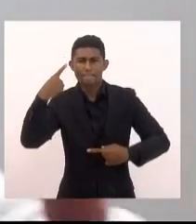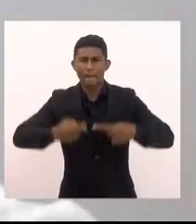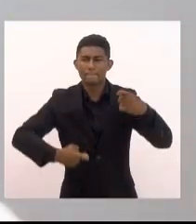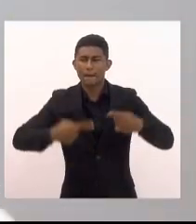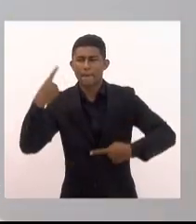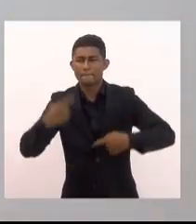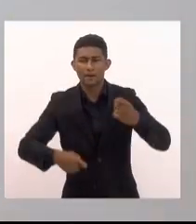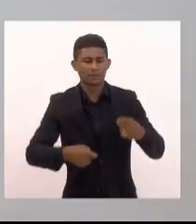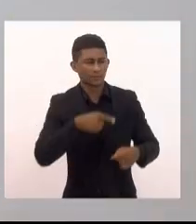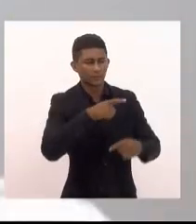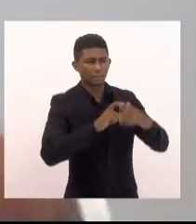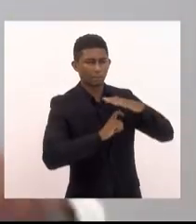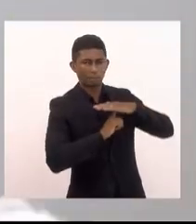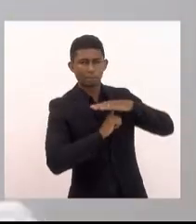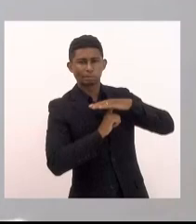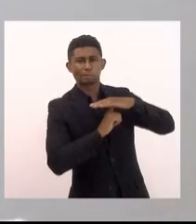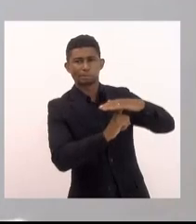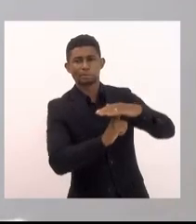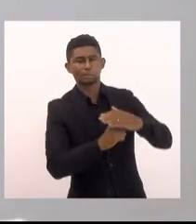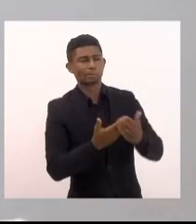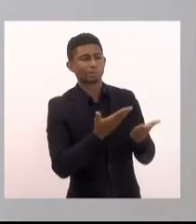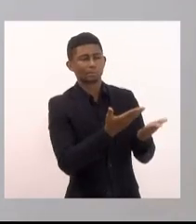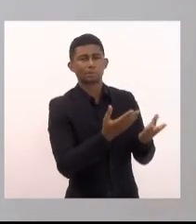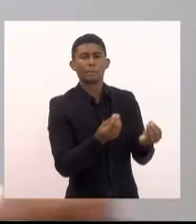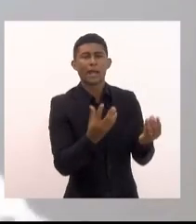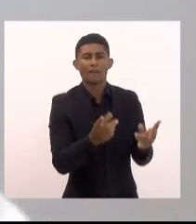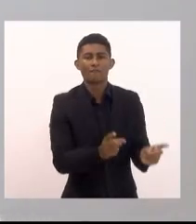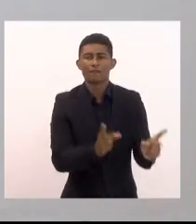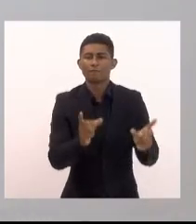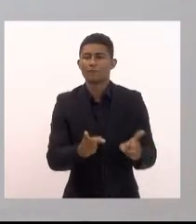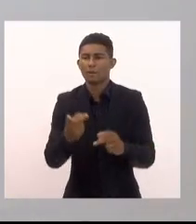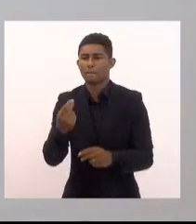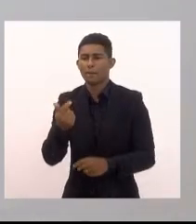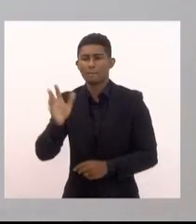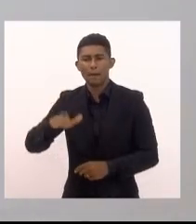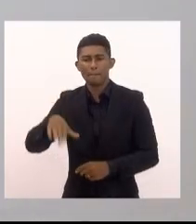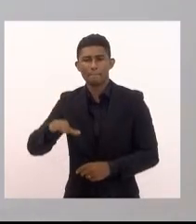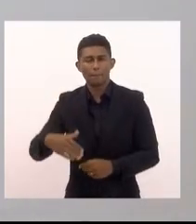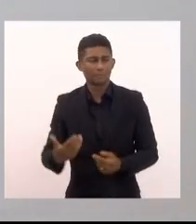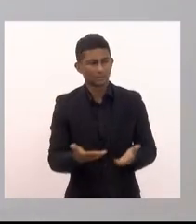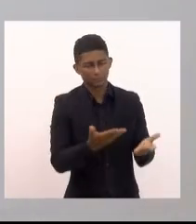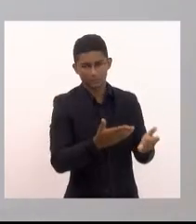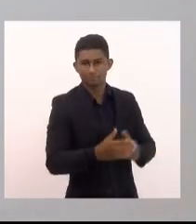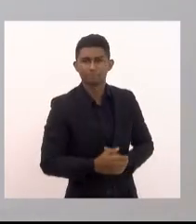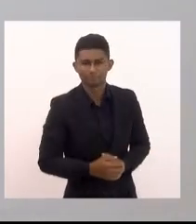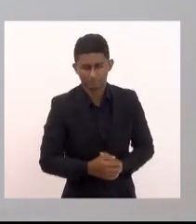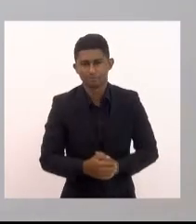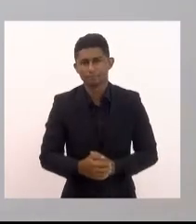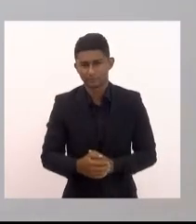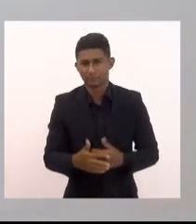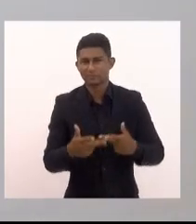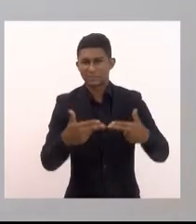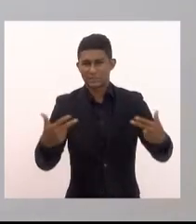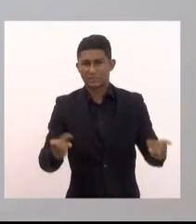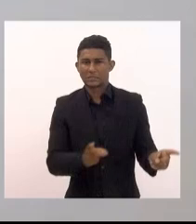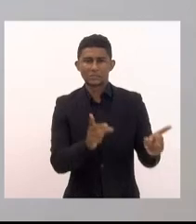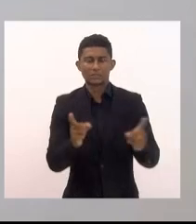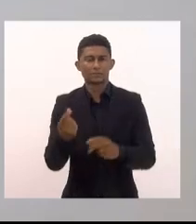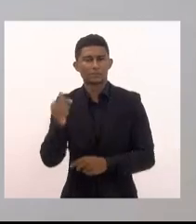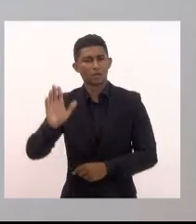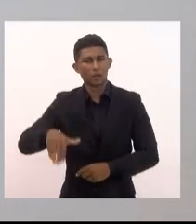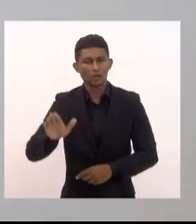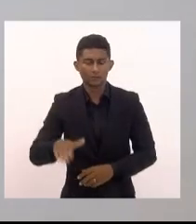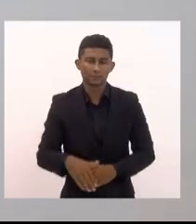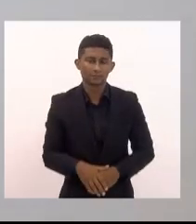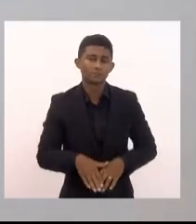mercado granjeiro exatamente para vender mais barato os produtos. Ou seja,